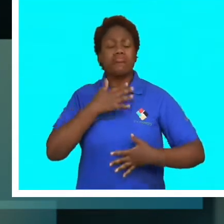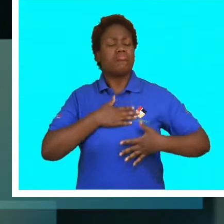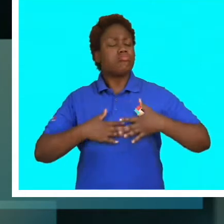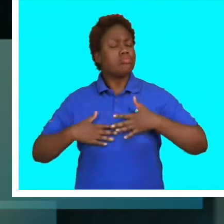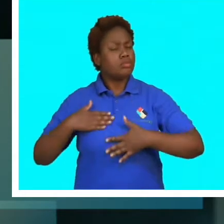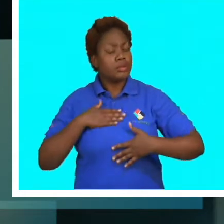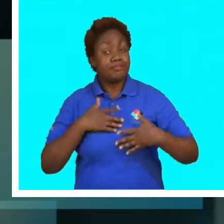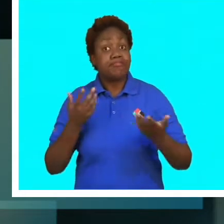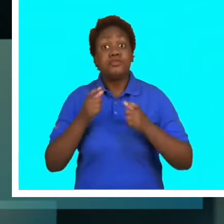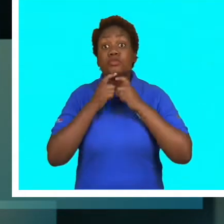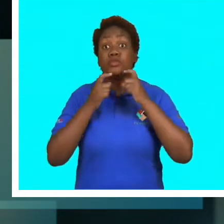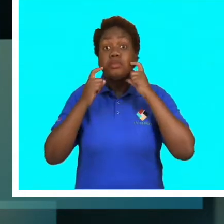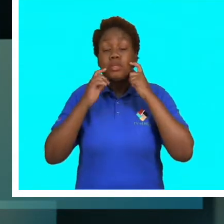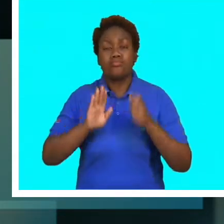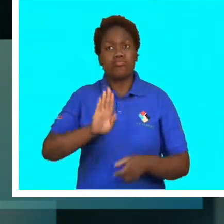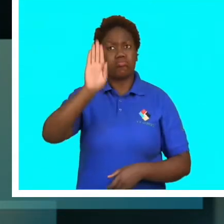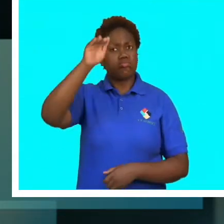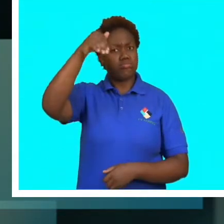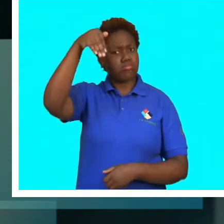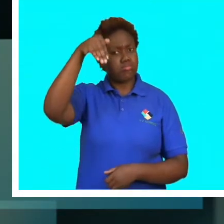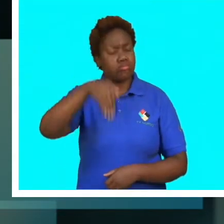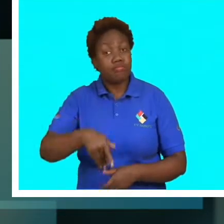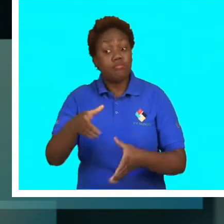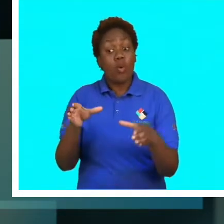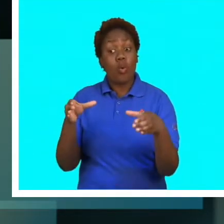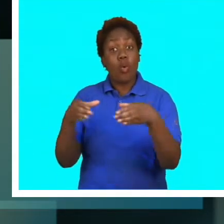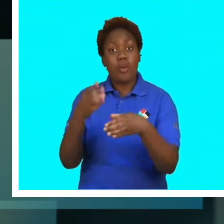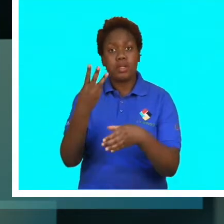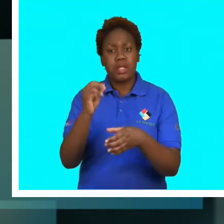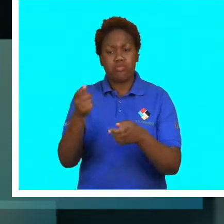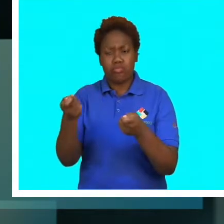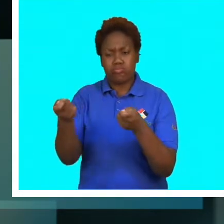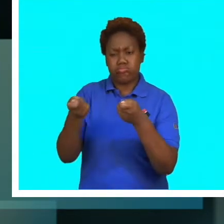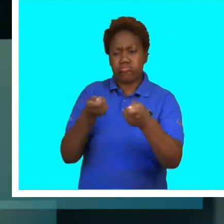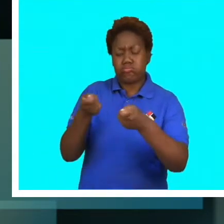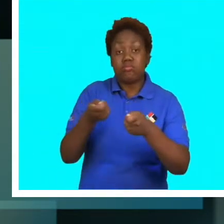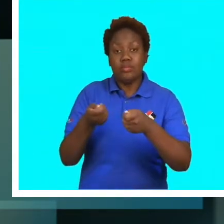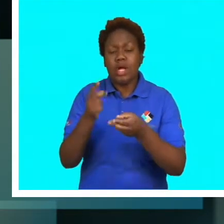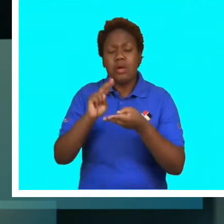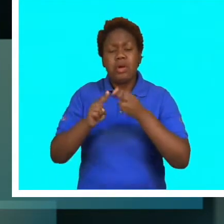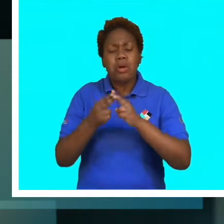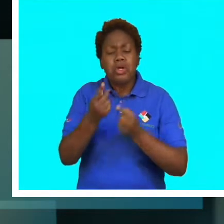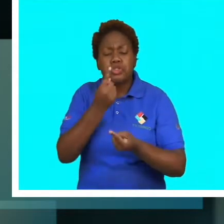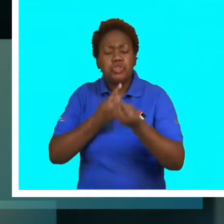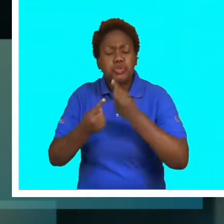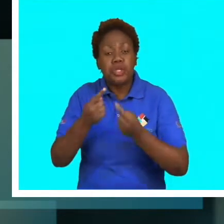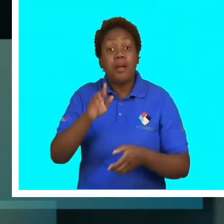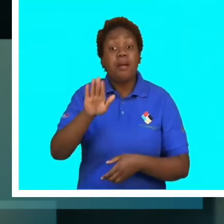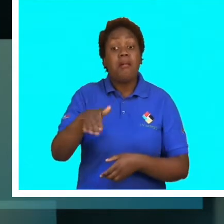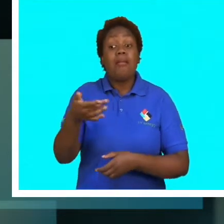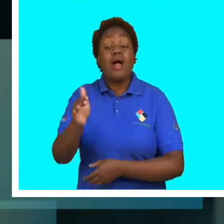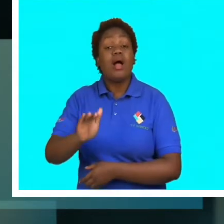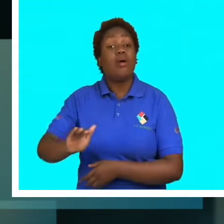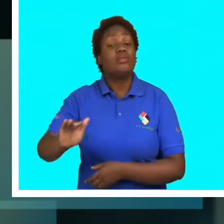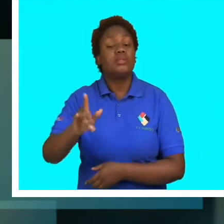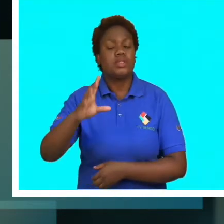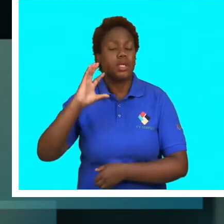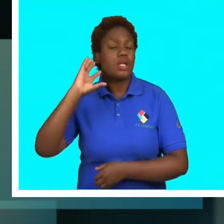do centro e norte do país, gestores de rádios comunitárias reuniram-se para analisar a